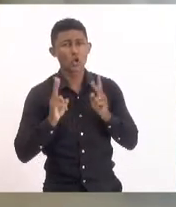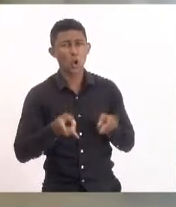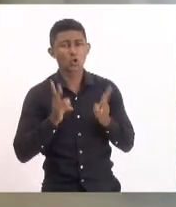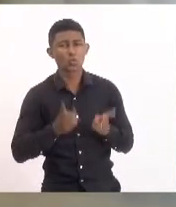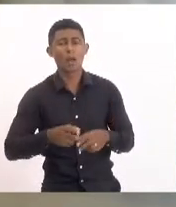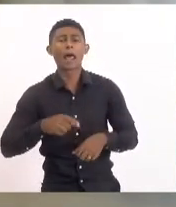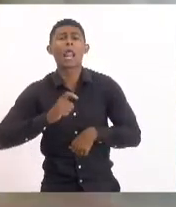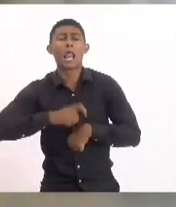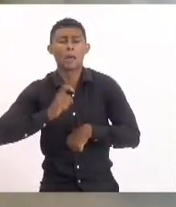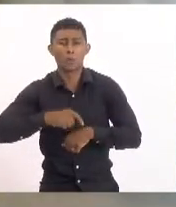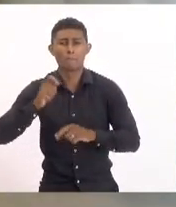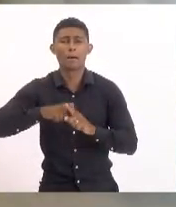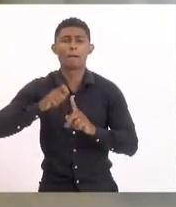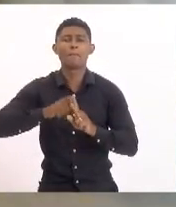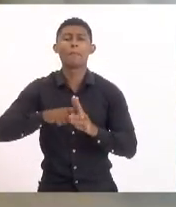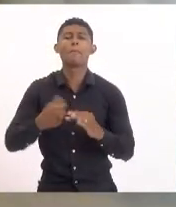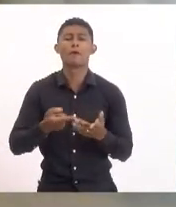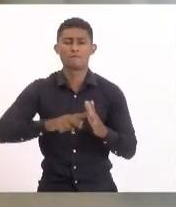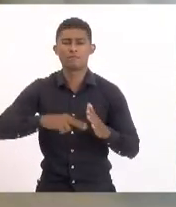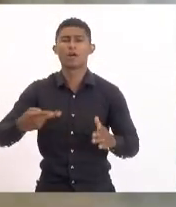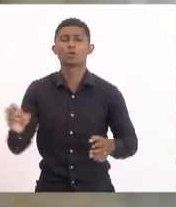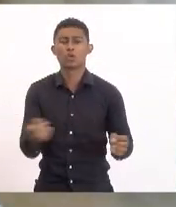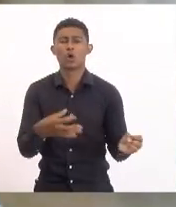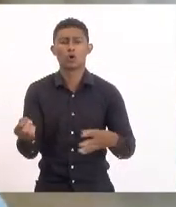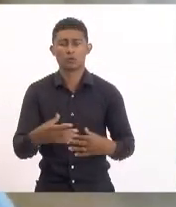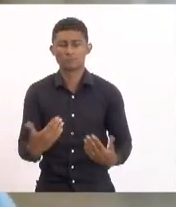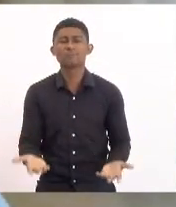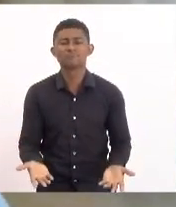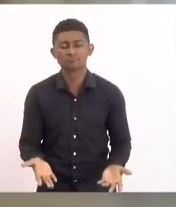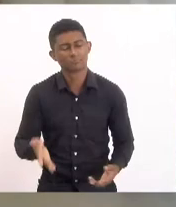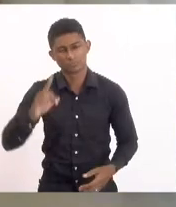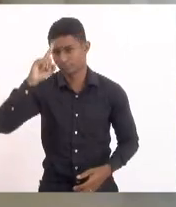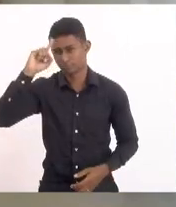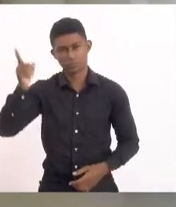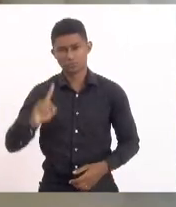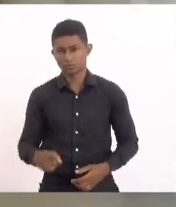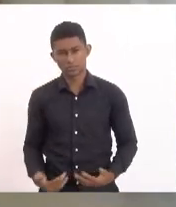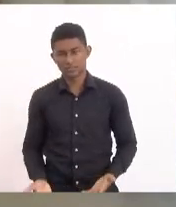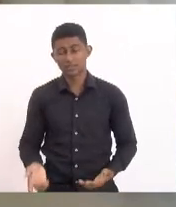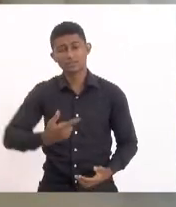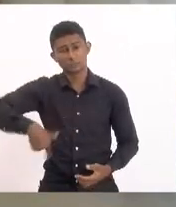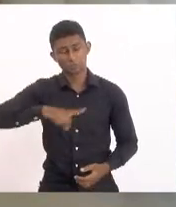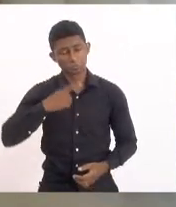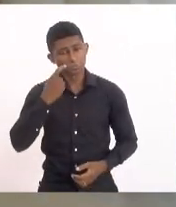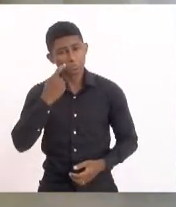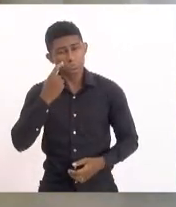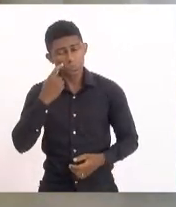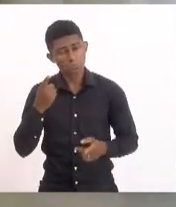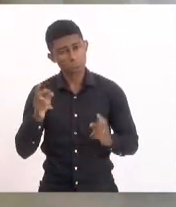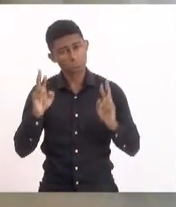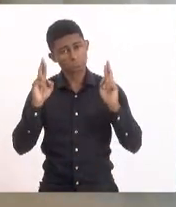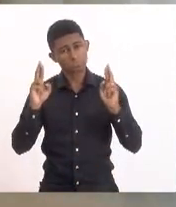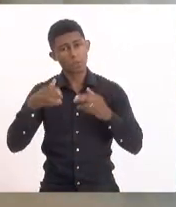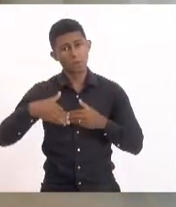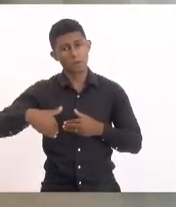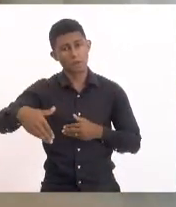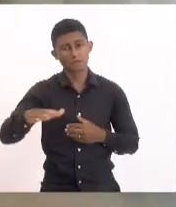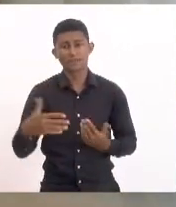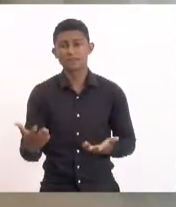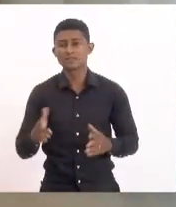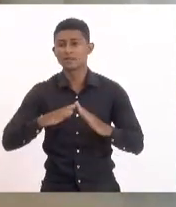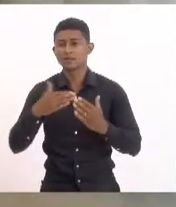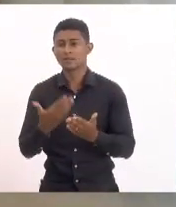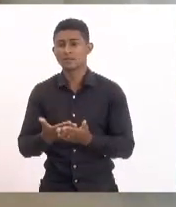com outras subvariantes, etc., como destacou o deputado Luiz Paulo, a gente possa ter parâmetros que visem a garantia do direito à